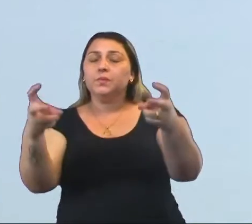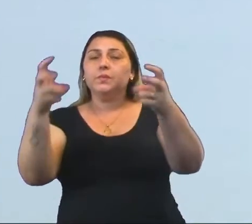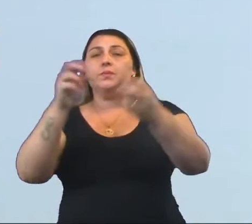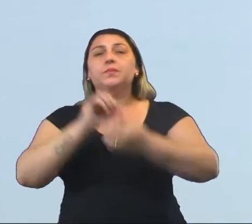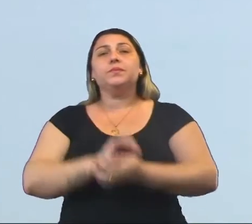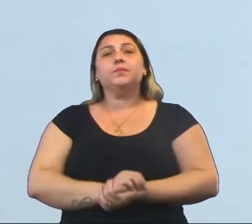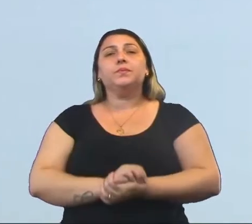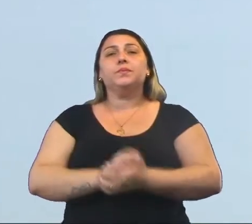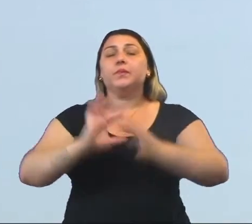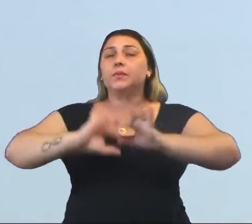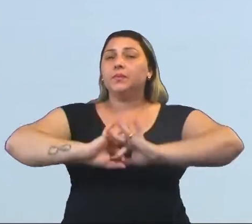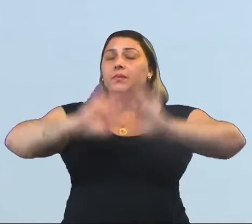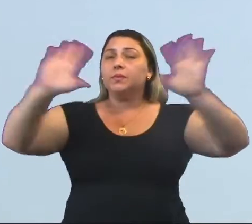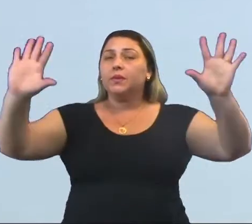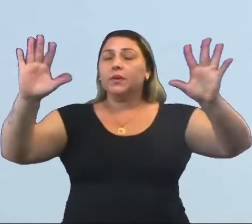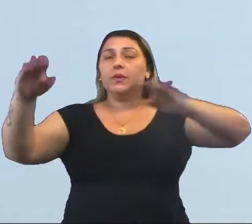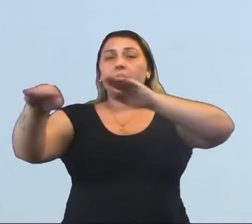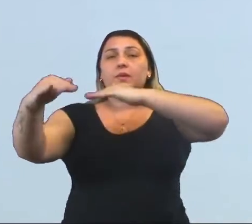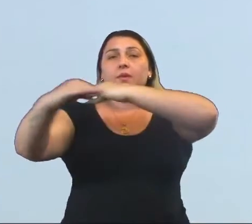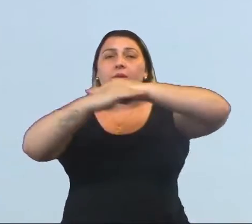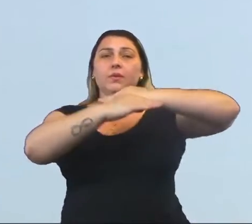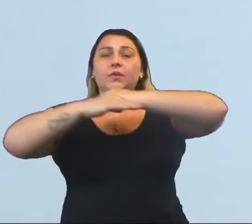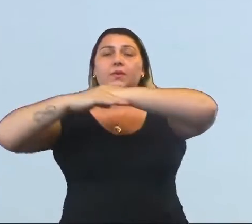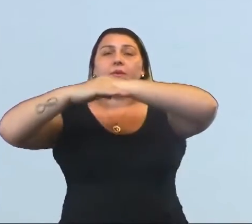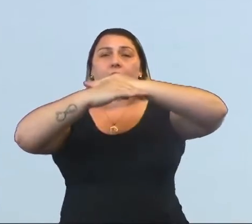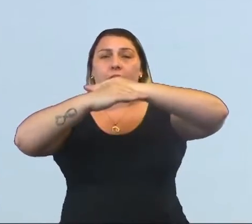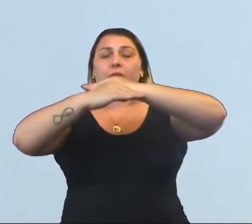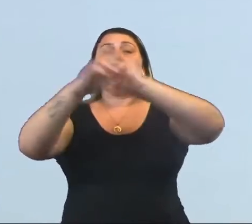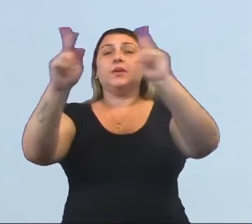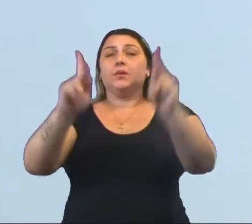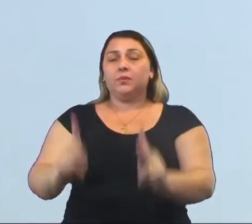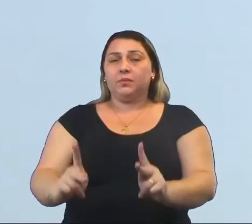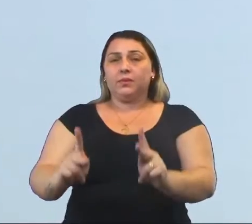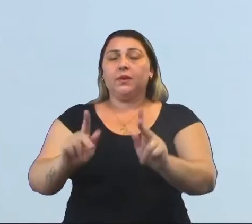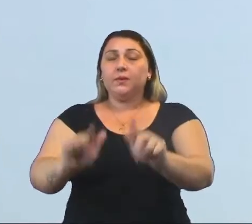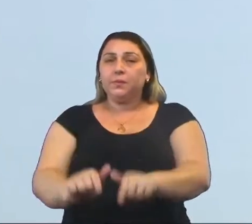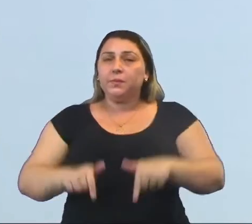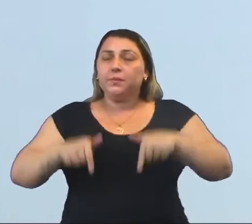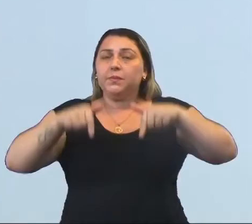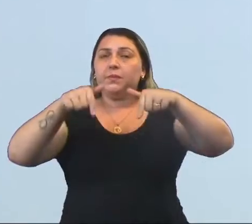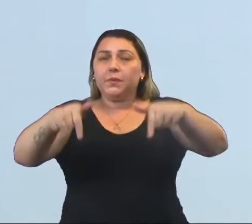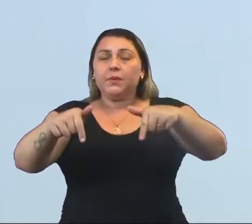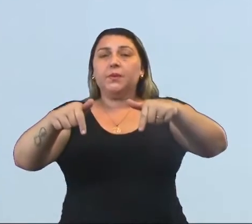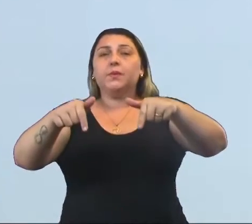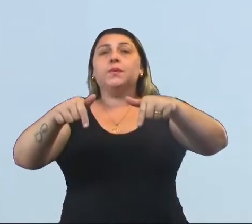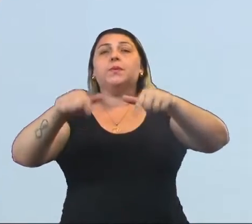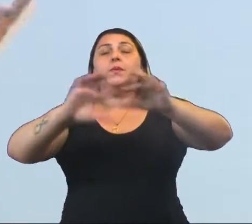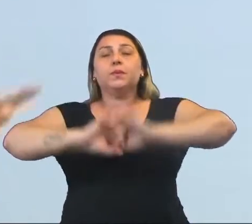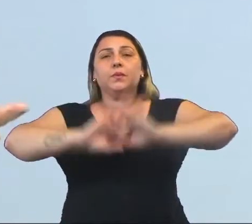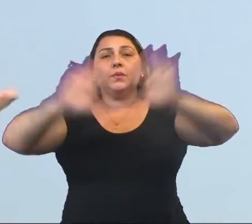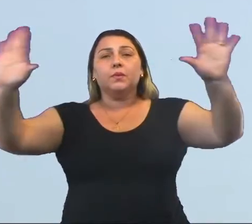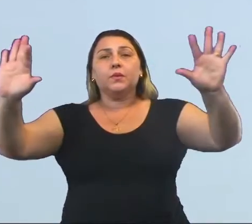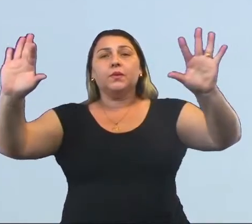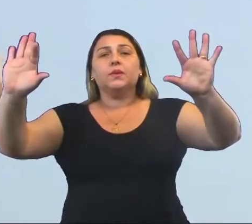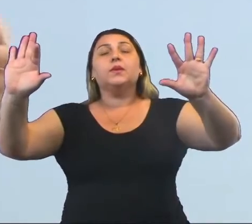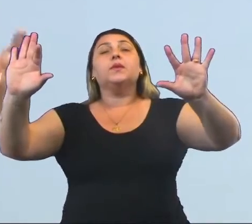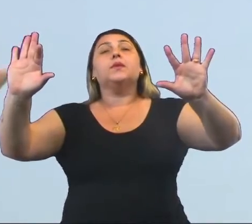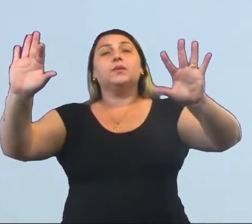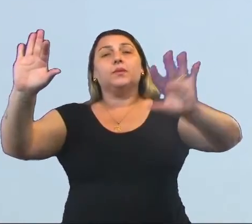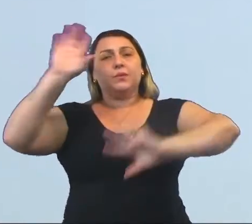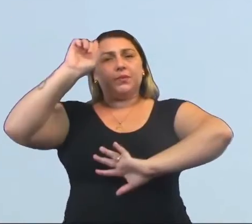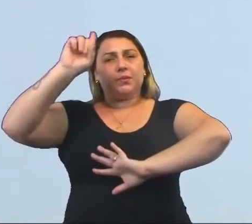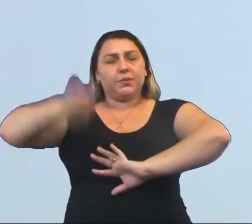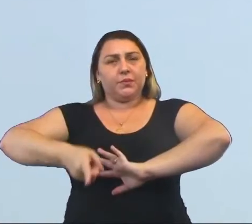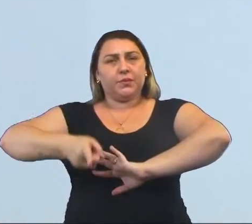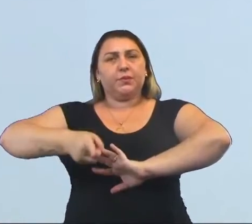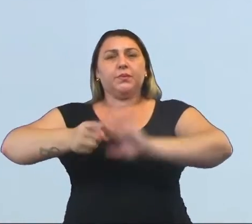de liberdade, igualdade, fraternidade, a luta entre liberalismo e absolutismo, a ascensão